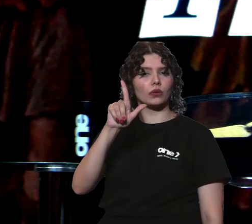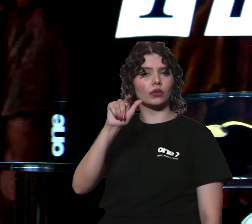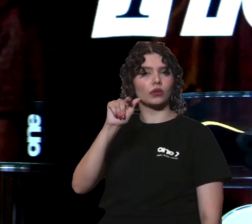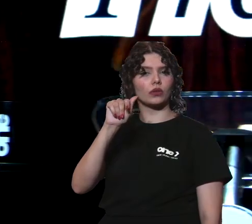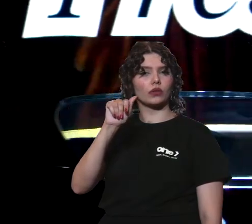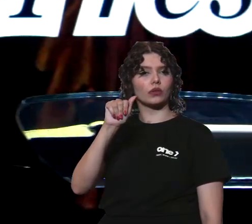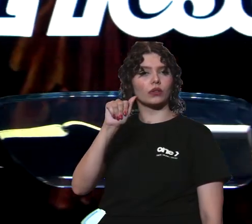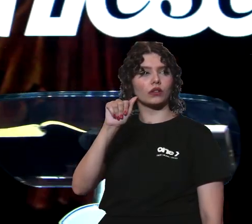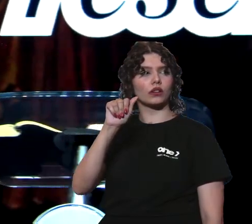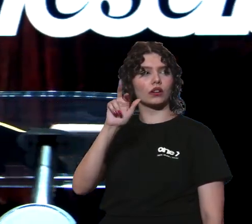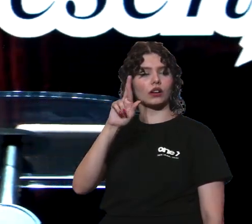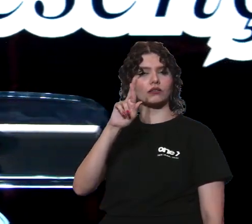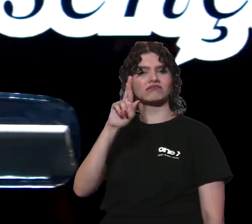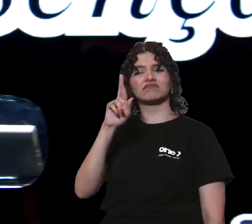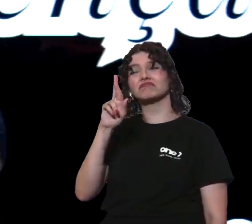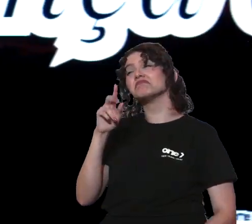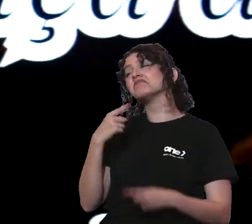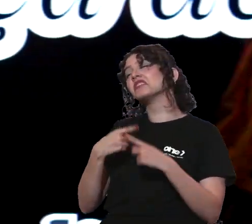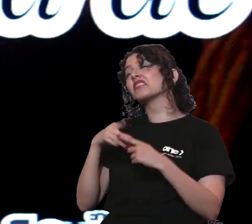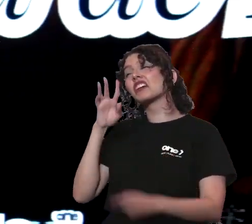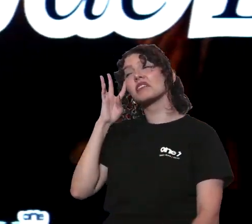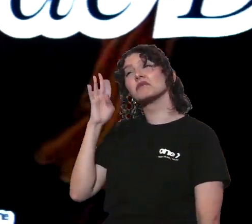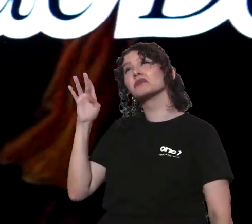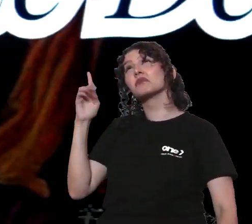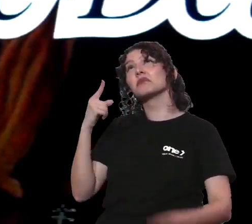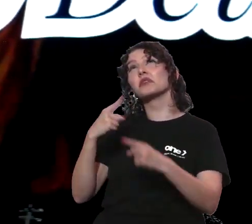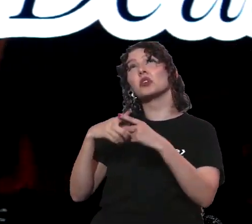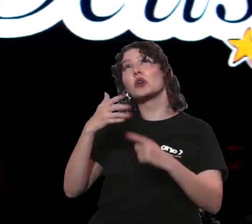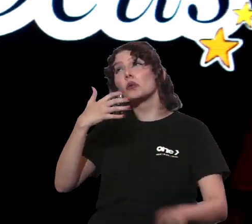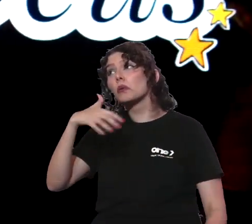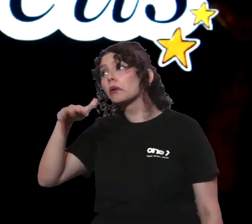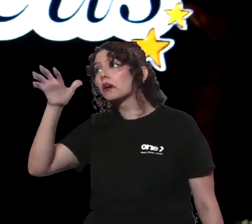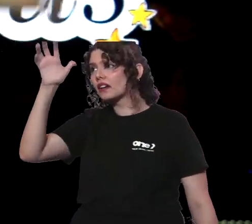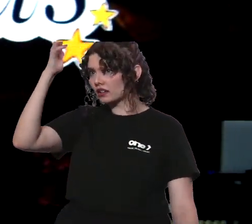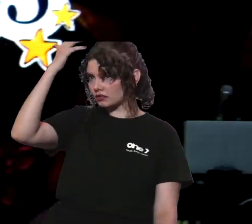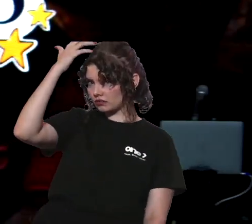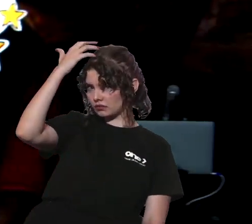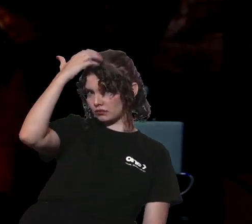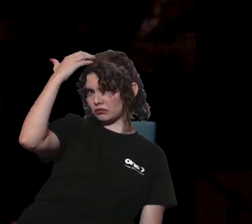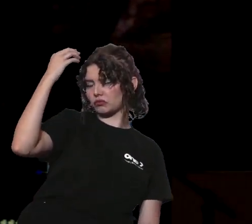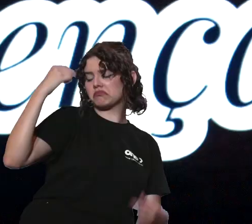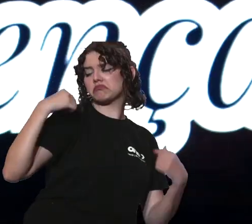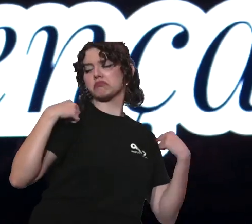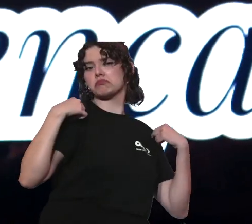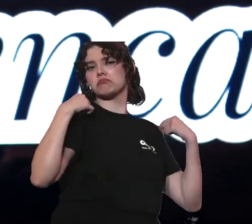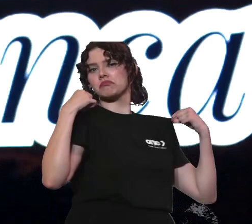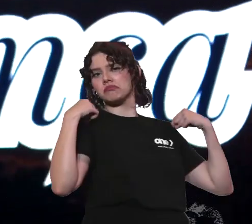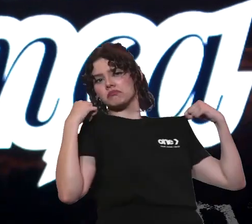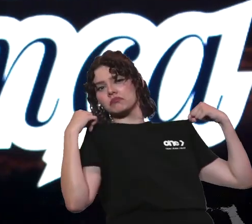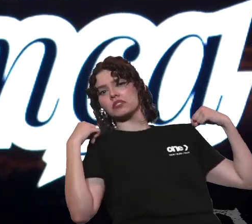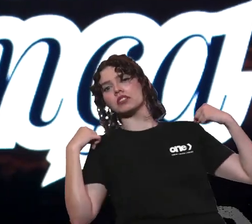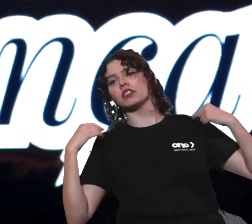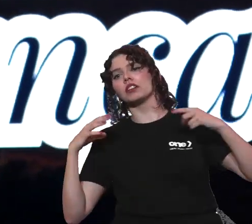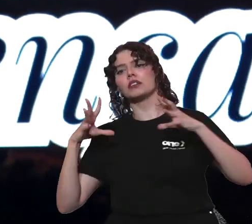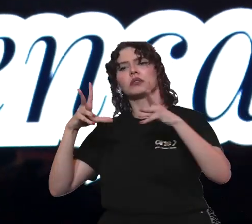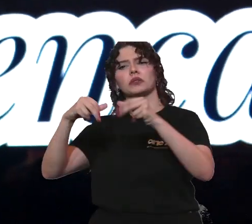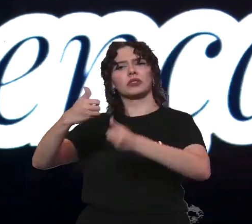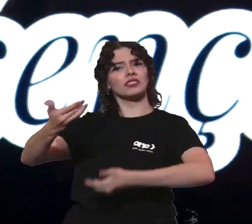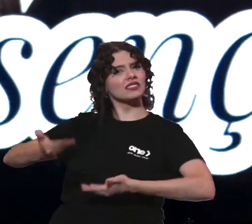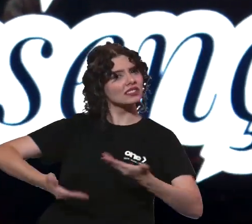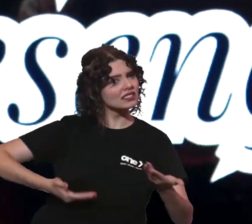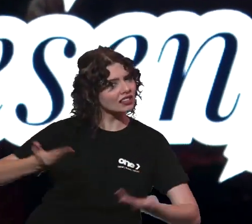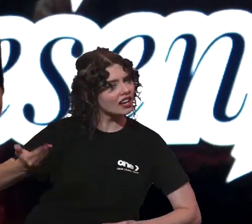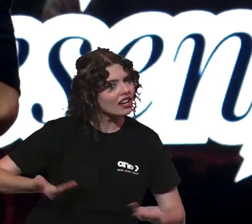Por que ela pensou isso? Porque o rei, ele tinha toda a pompa, tinha todos os